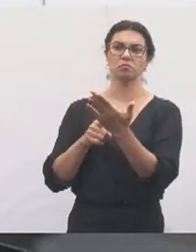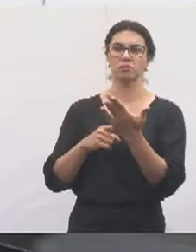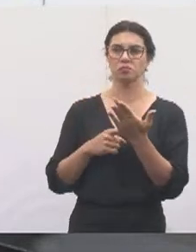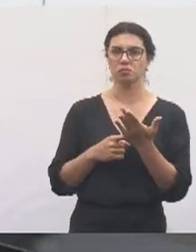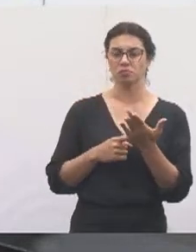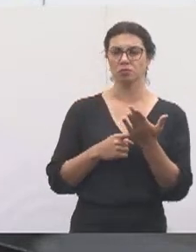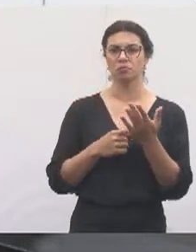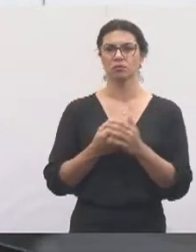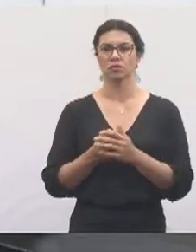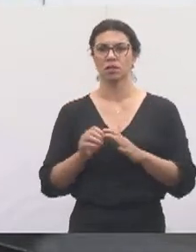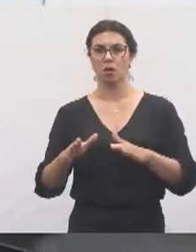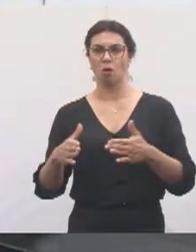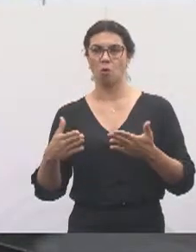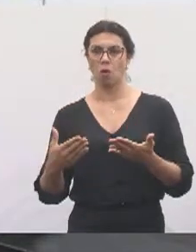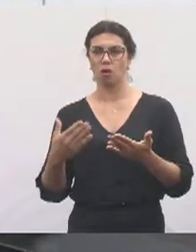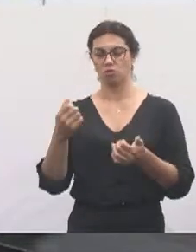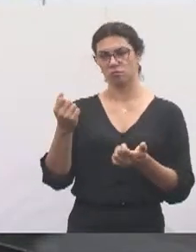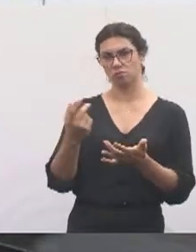qual o prazo